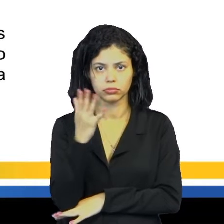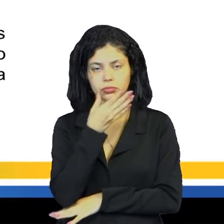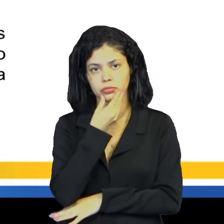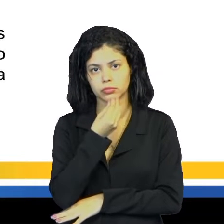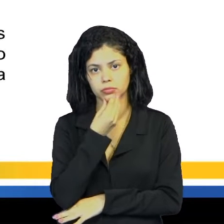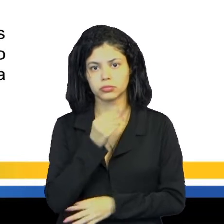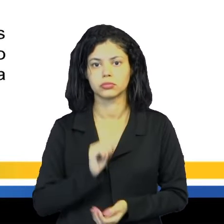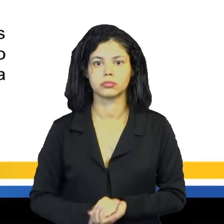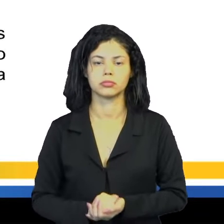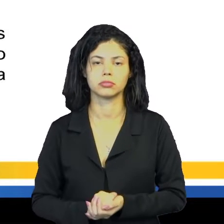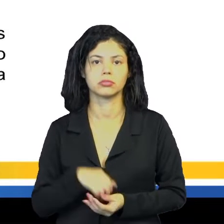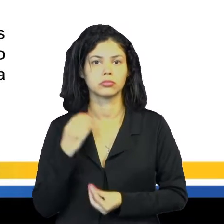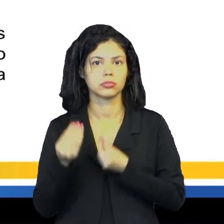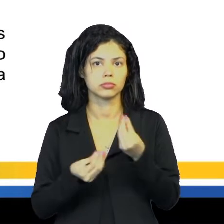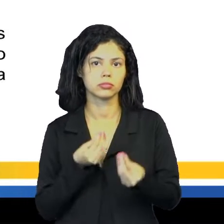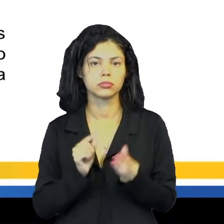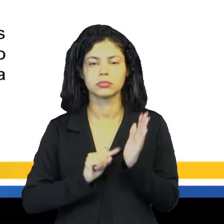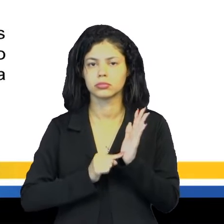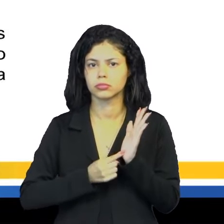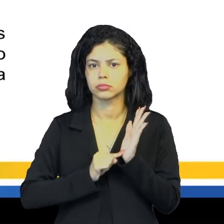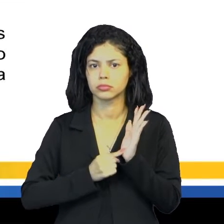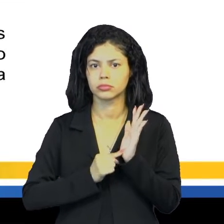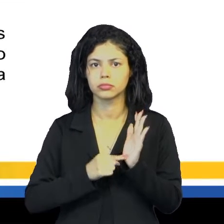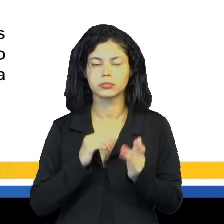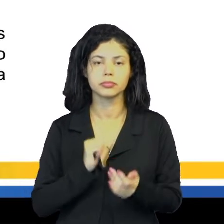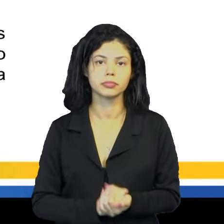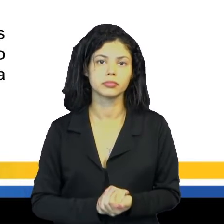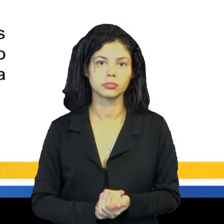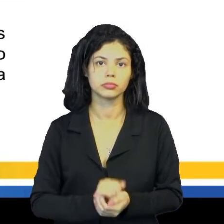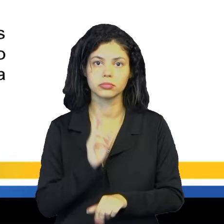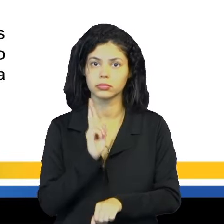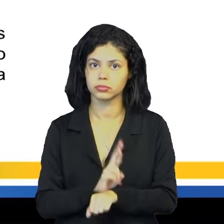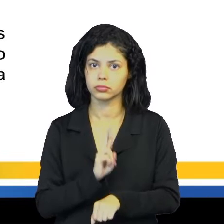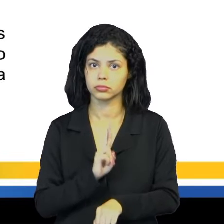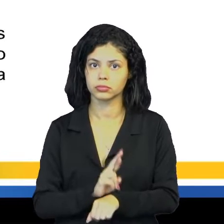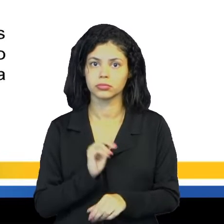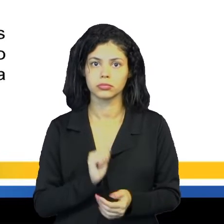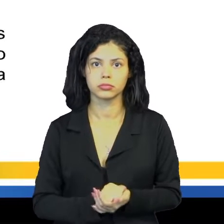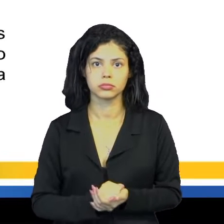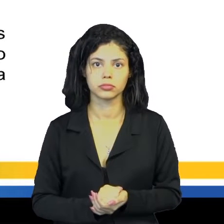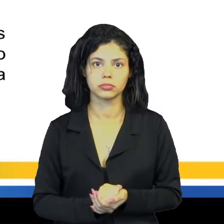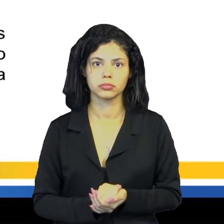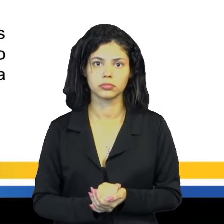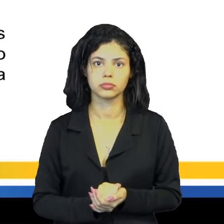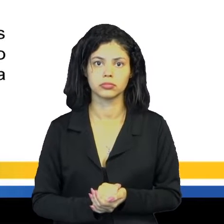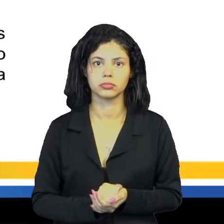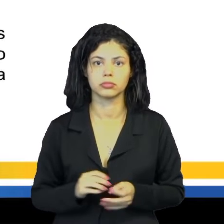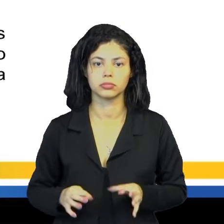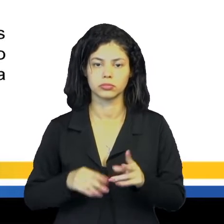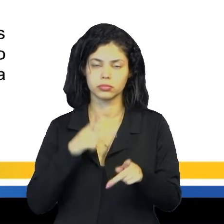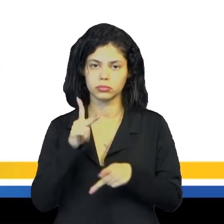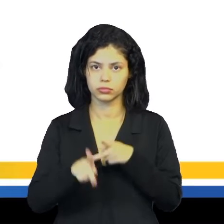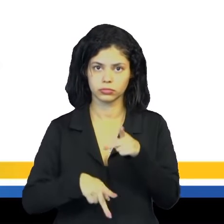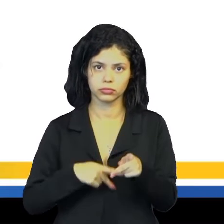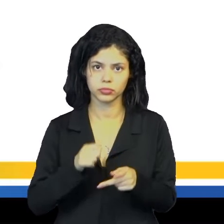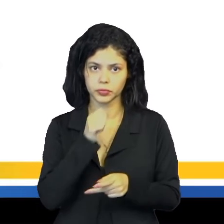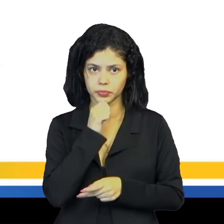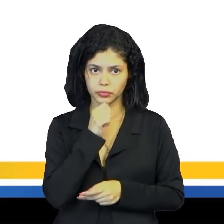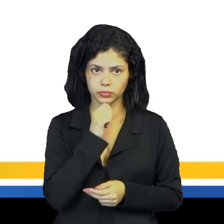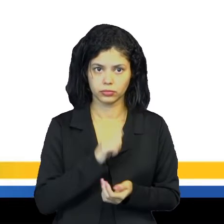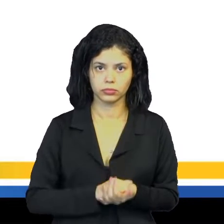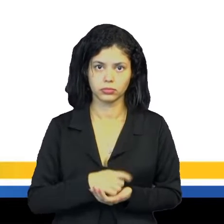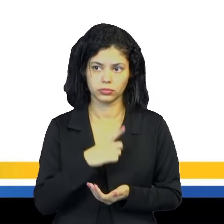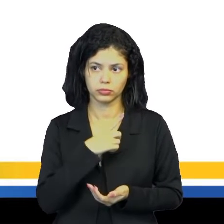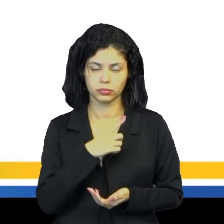enquanto Rousseau, por exemplo, apontava que ela era a razão dos males da humanidade. Então havia